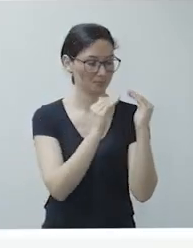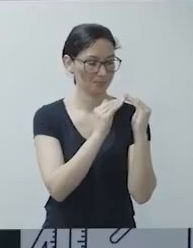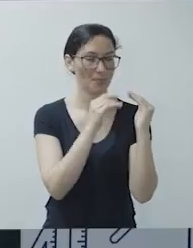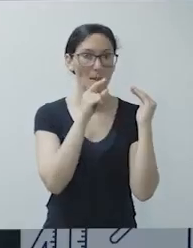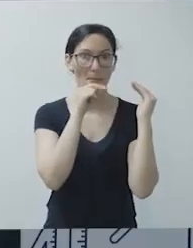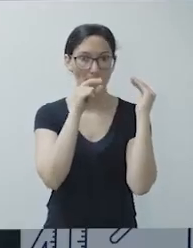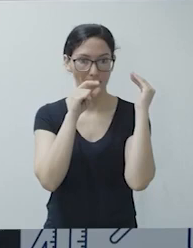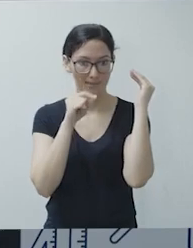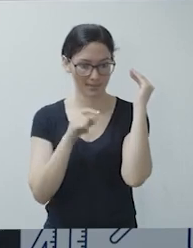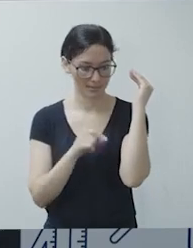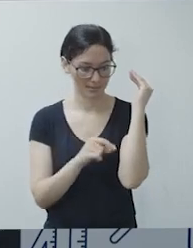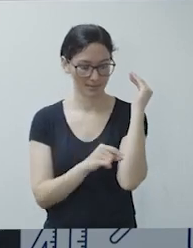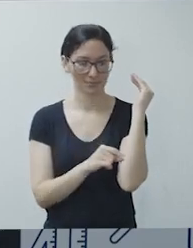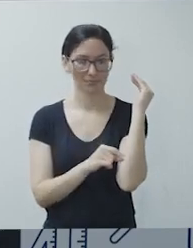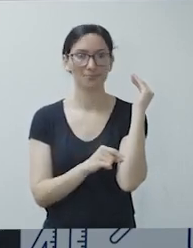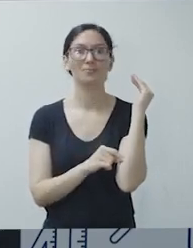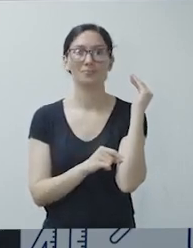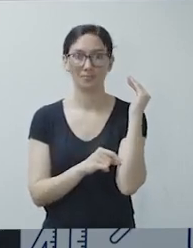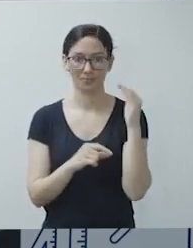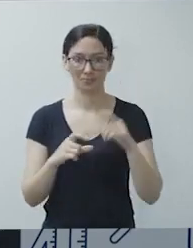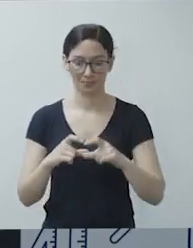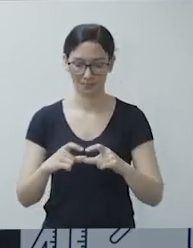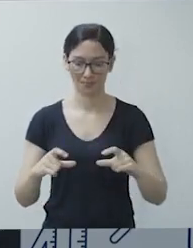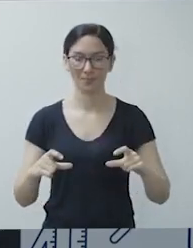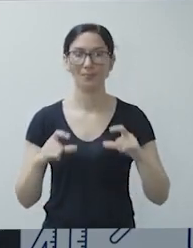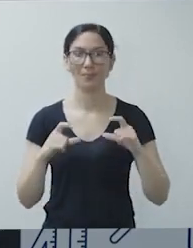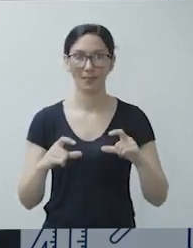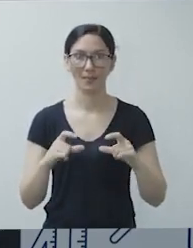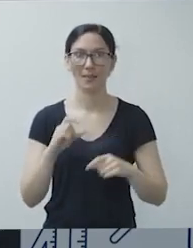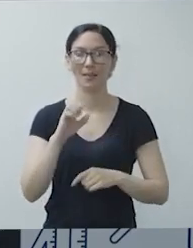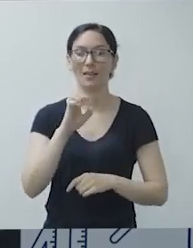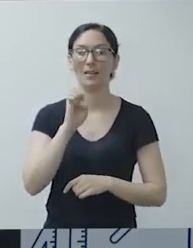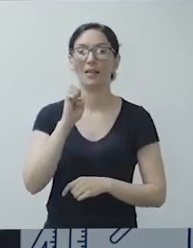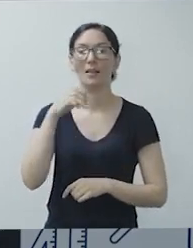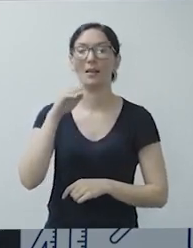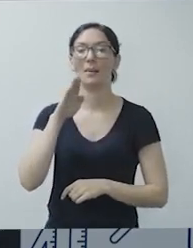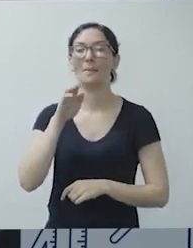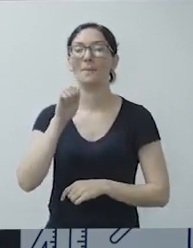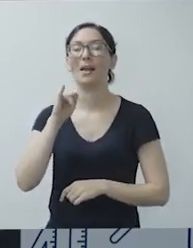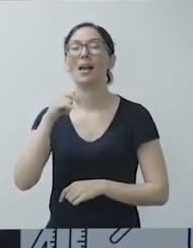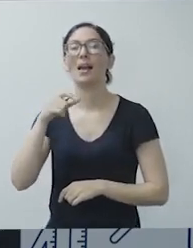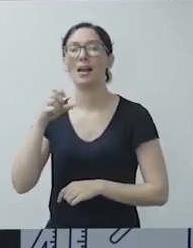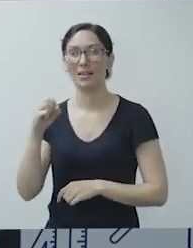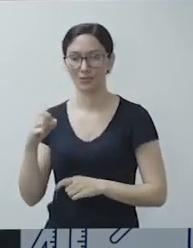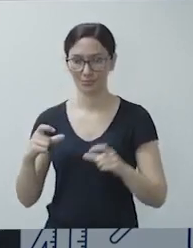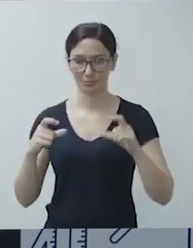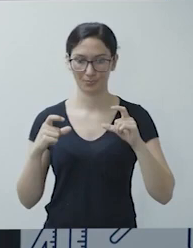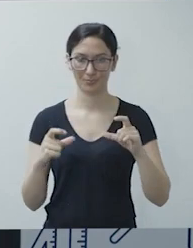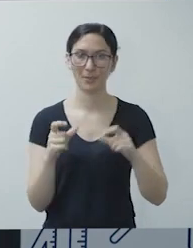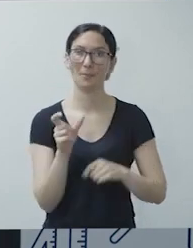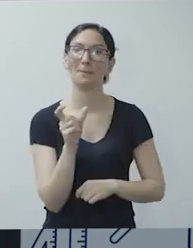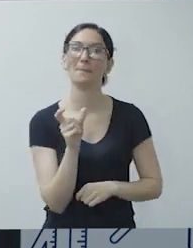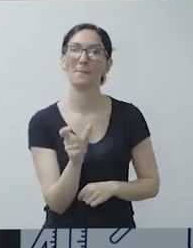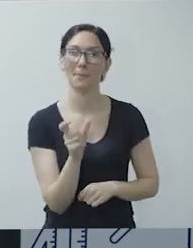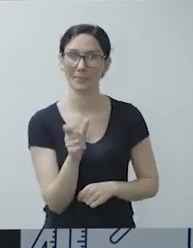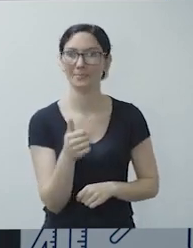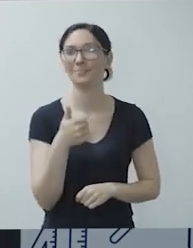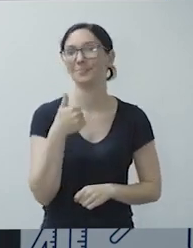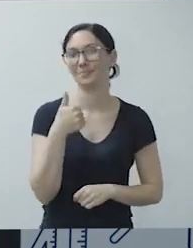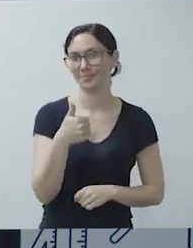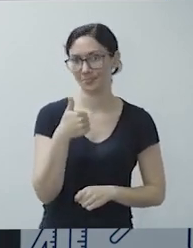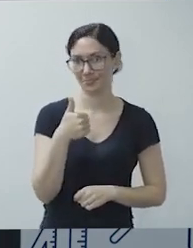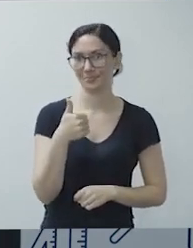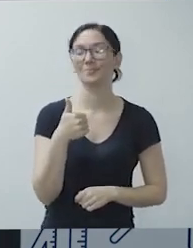casinha e o passarinho bem-te-vi embaixo da casinha. Ou apenas escrever a